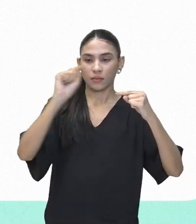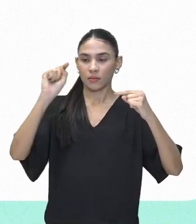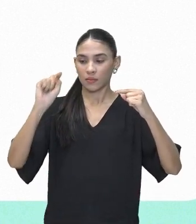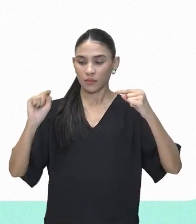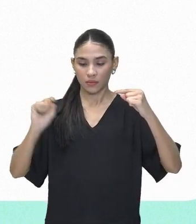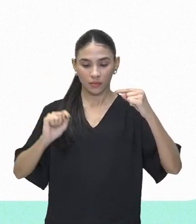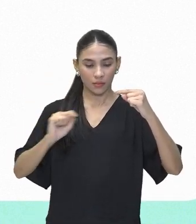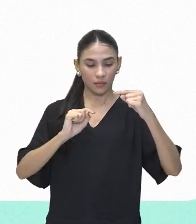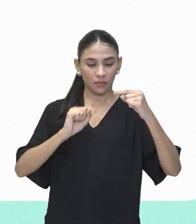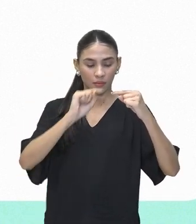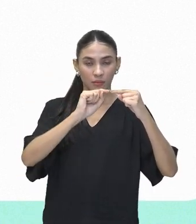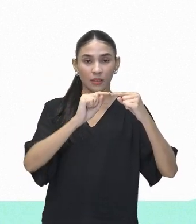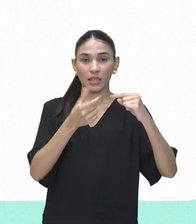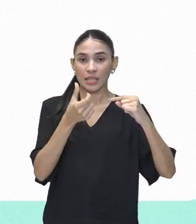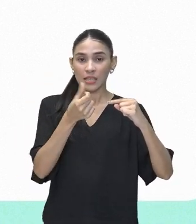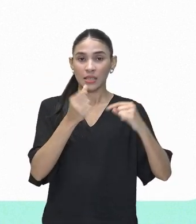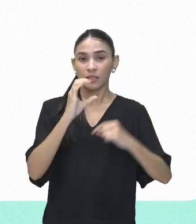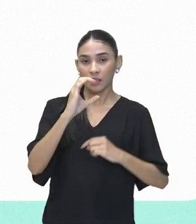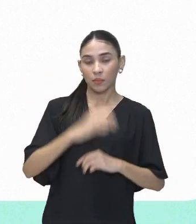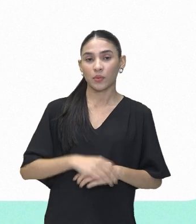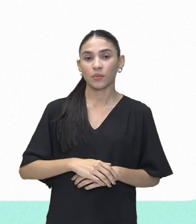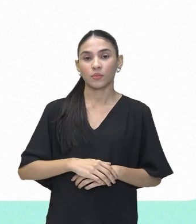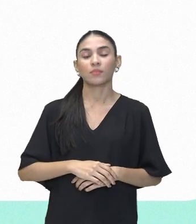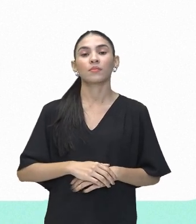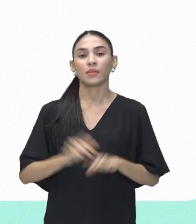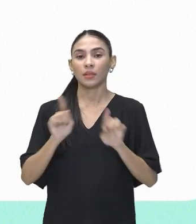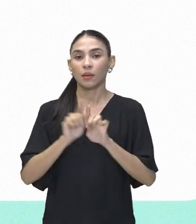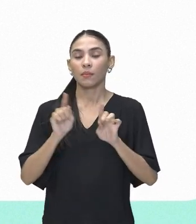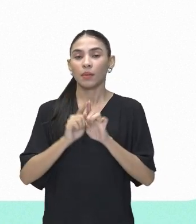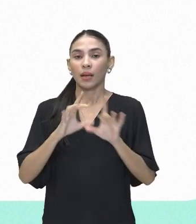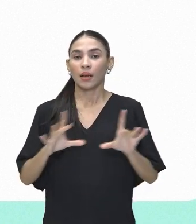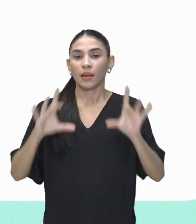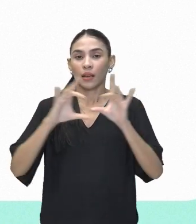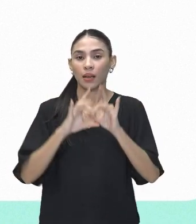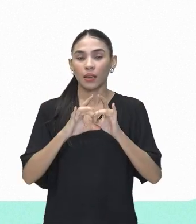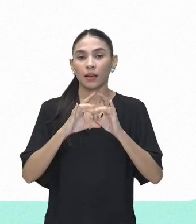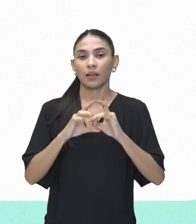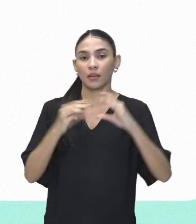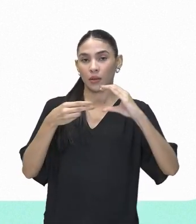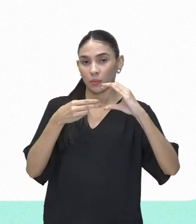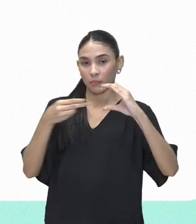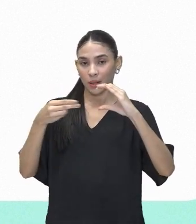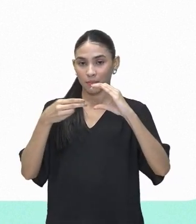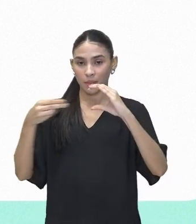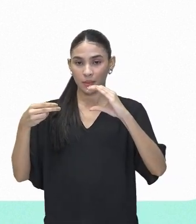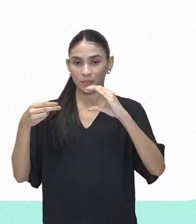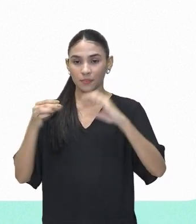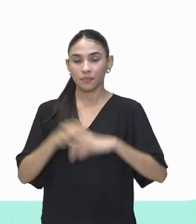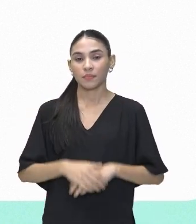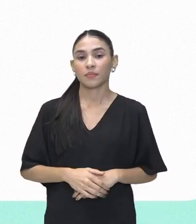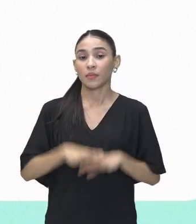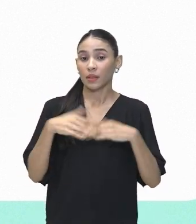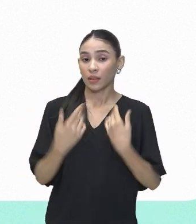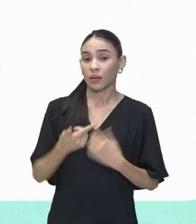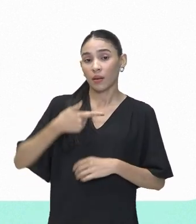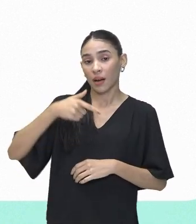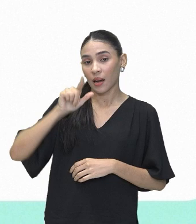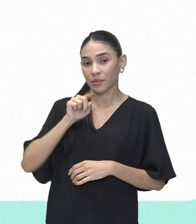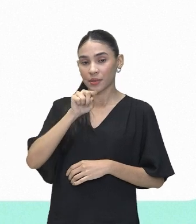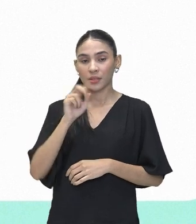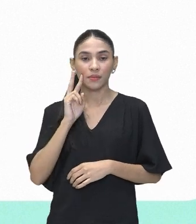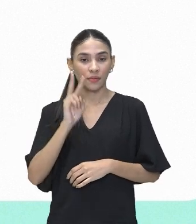aromático. 6 carbonos e 3 ligações duplas alternadas. Nós vimos ainda há pouco, né, que eu trouxe